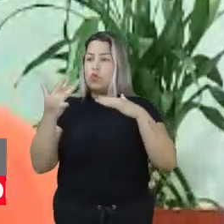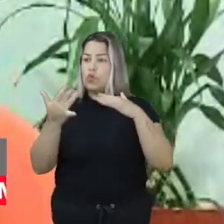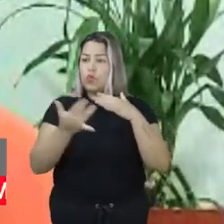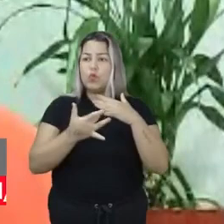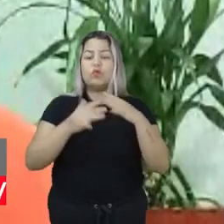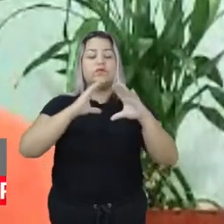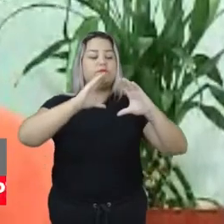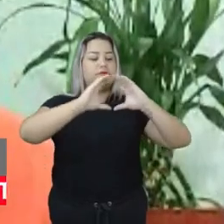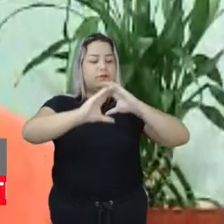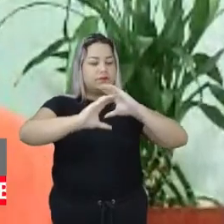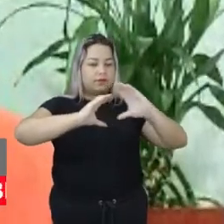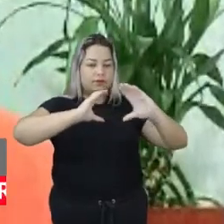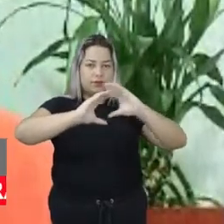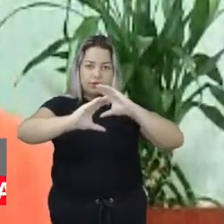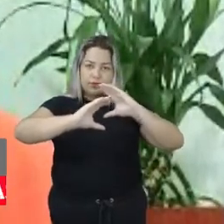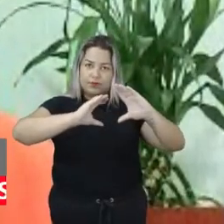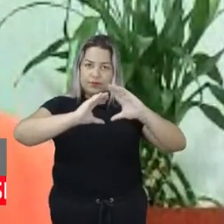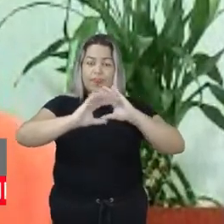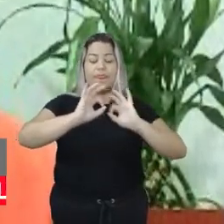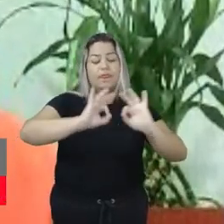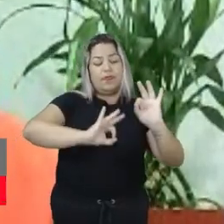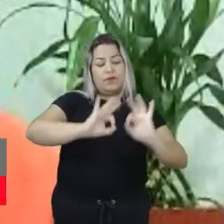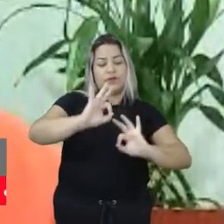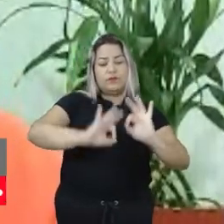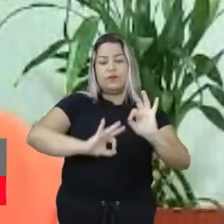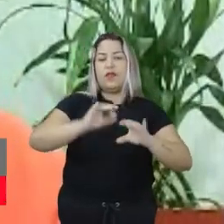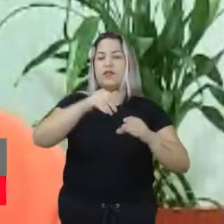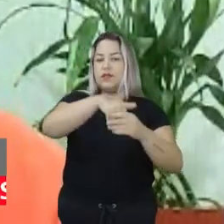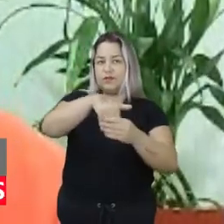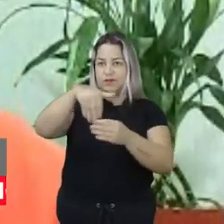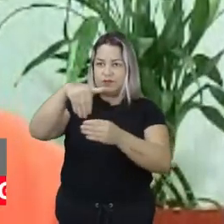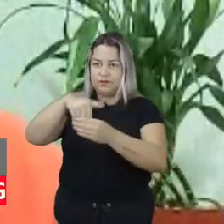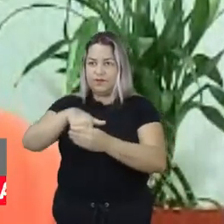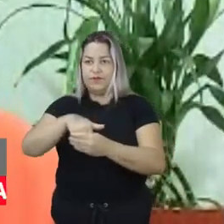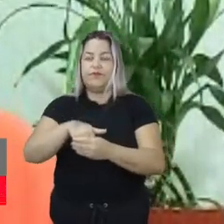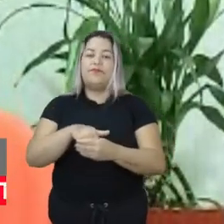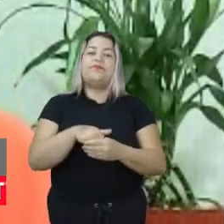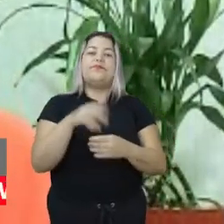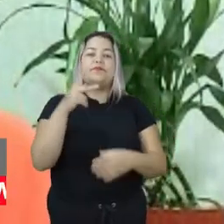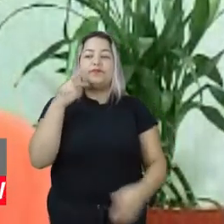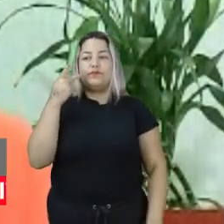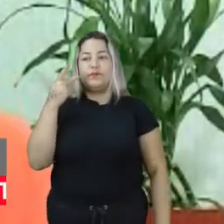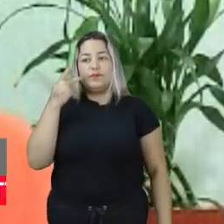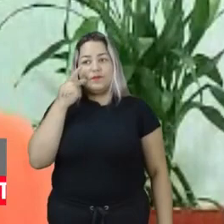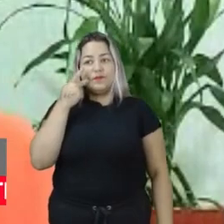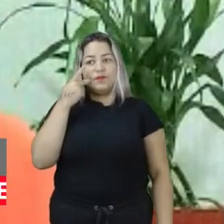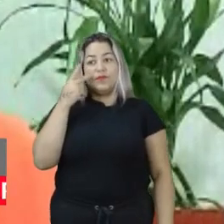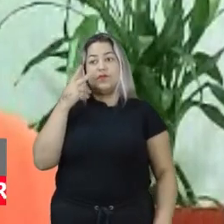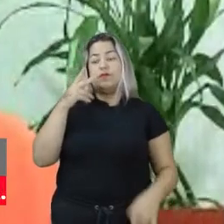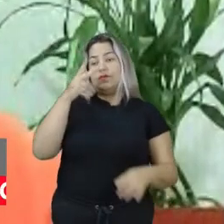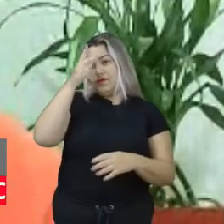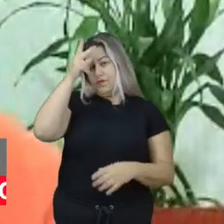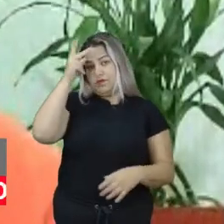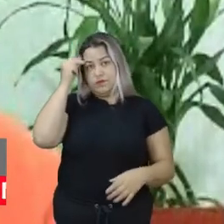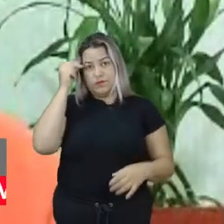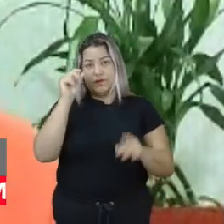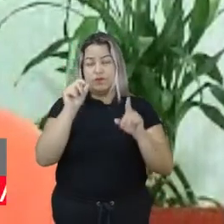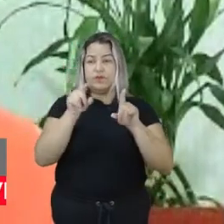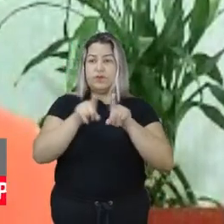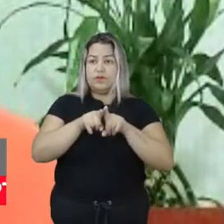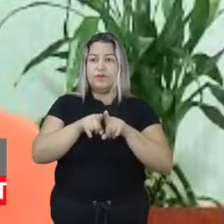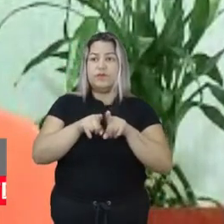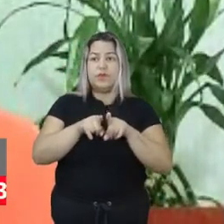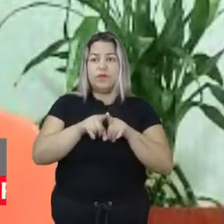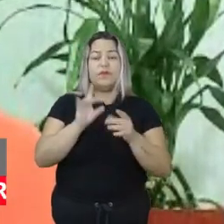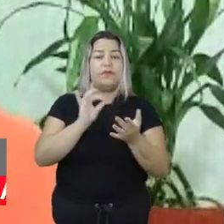de comunicação e organizar as eleições desde os vereadores a prefeitos e vices aqui do estado. Então, assim, nós vamos,